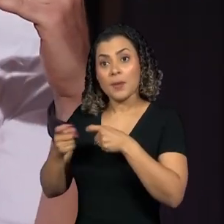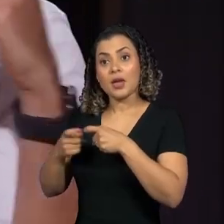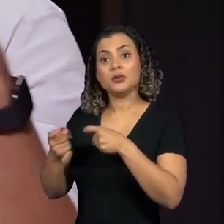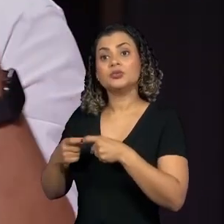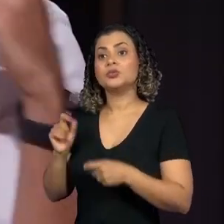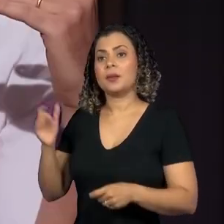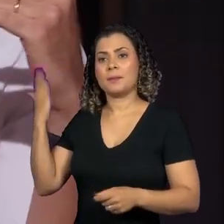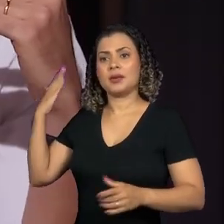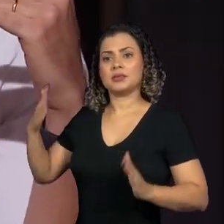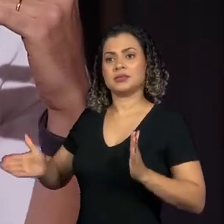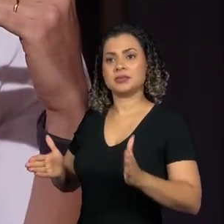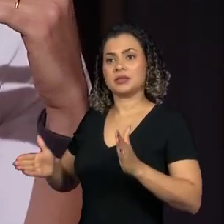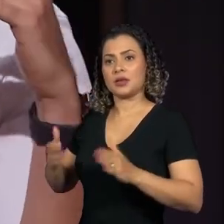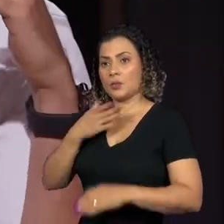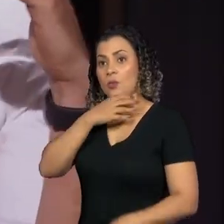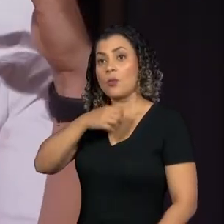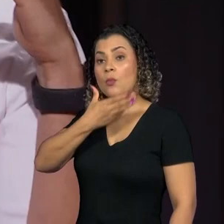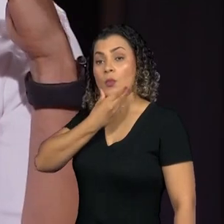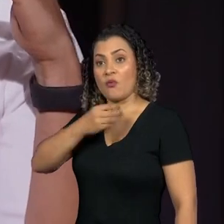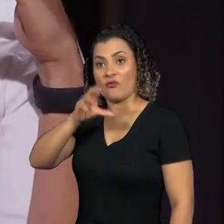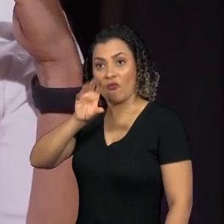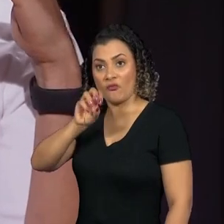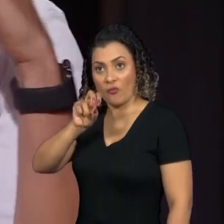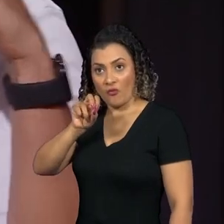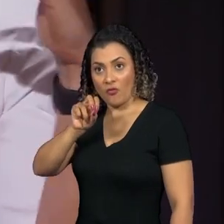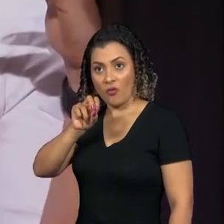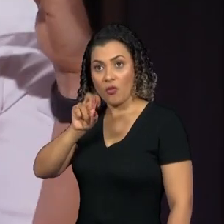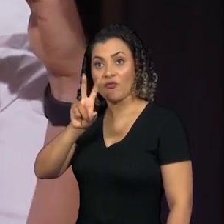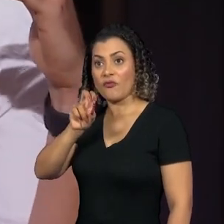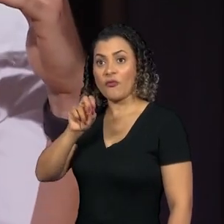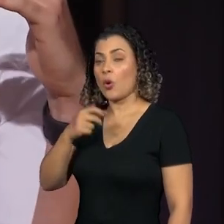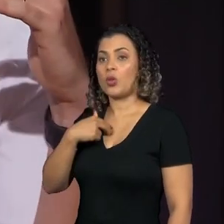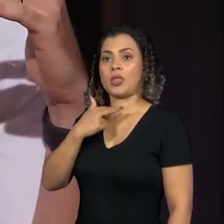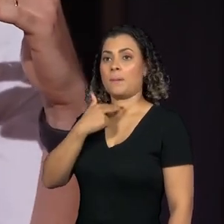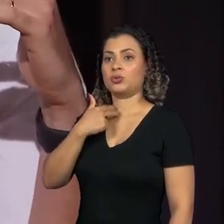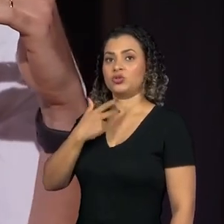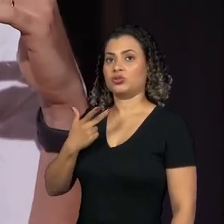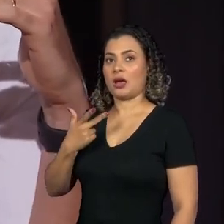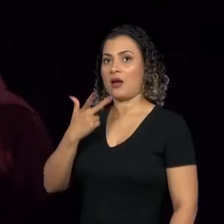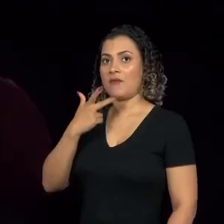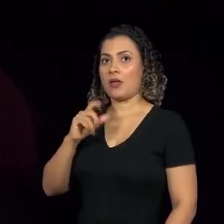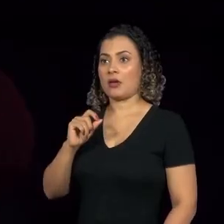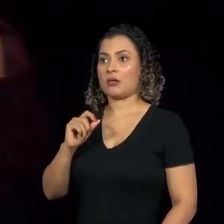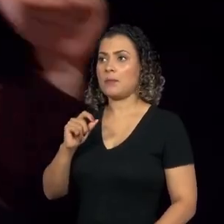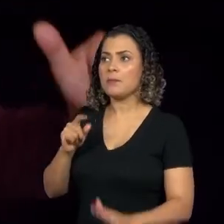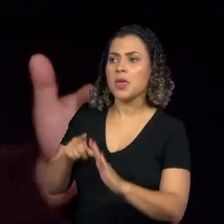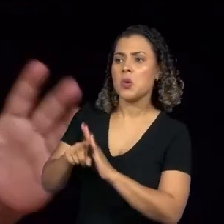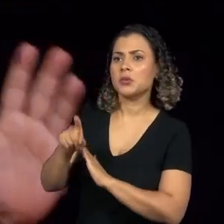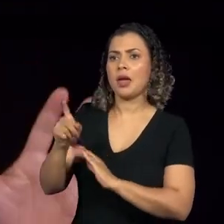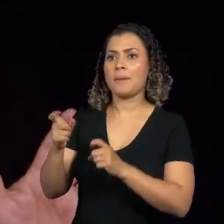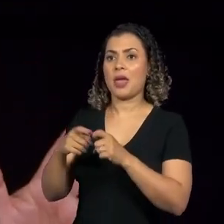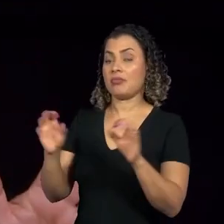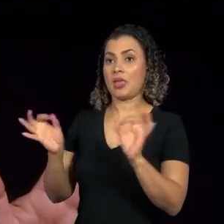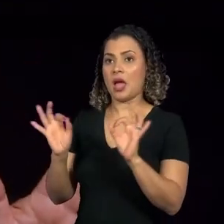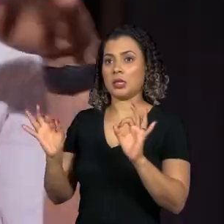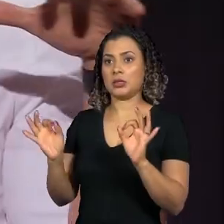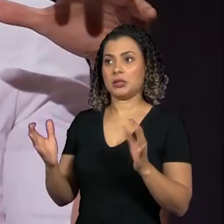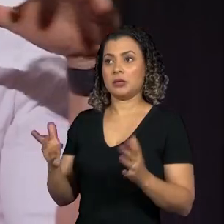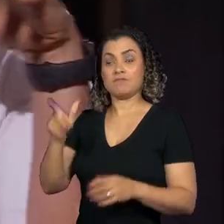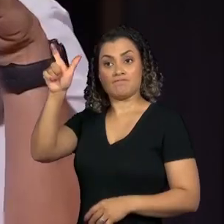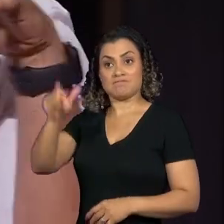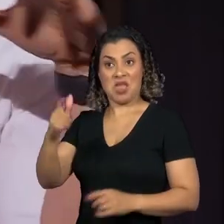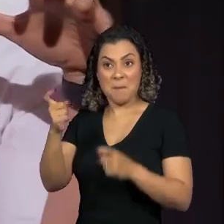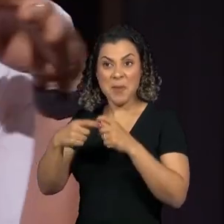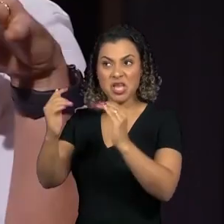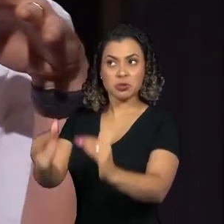na época do meu avô por exemplo você não podia contestar era uma coisa que ninguém descon- era uma figura